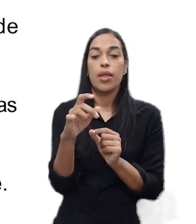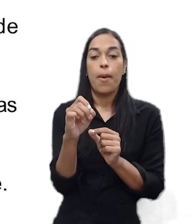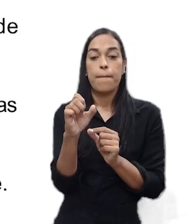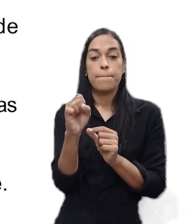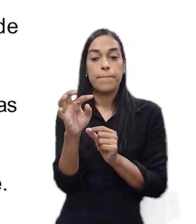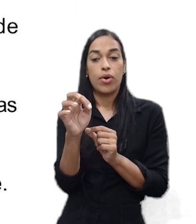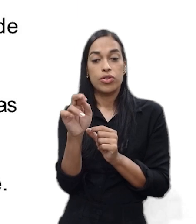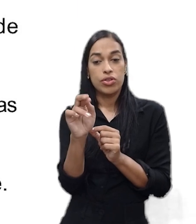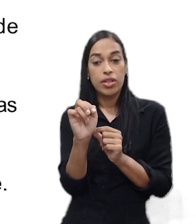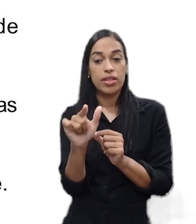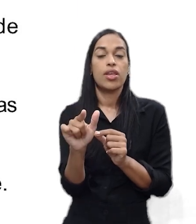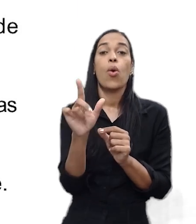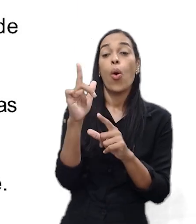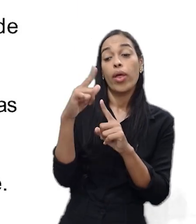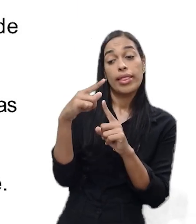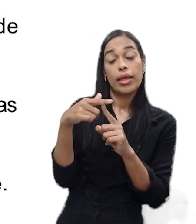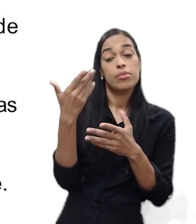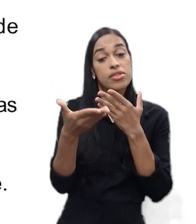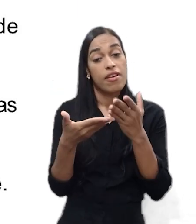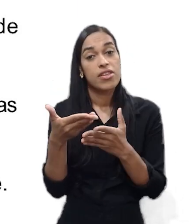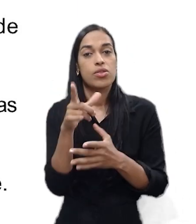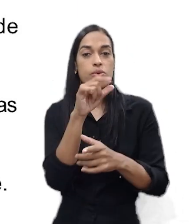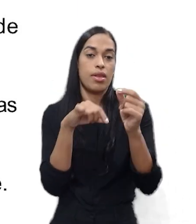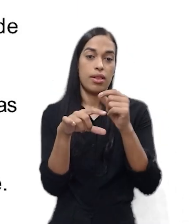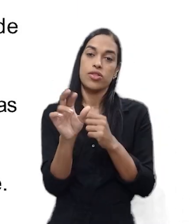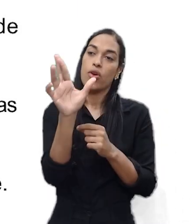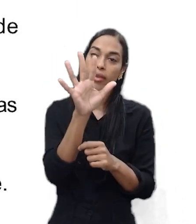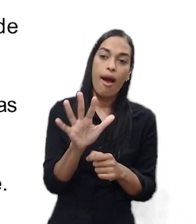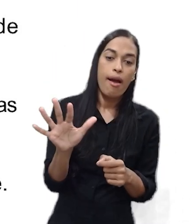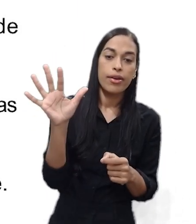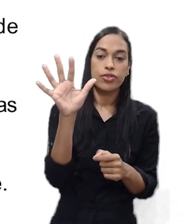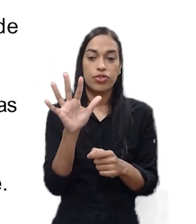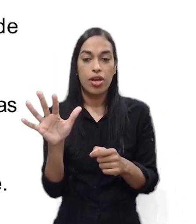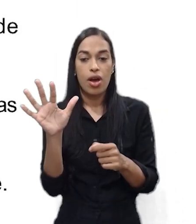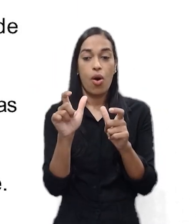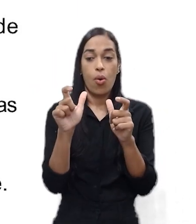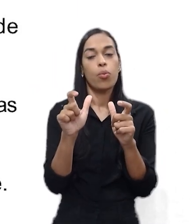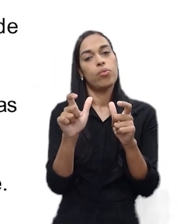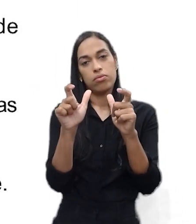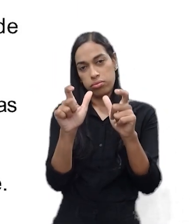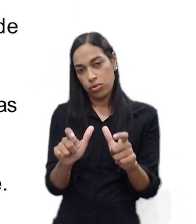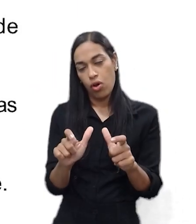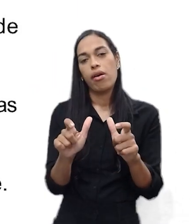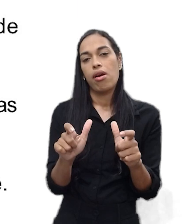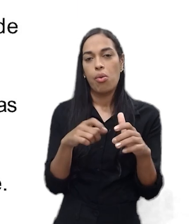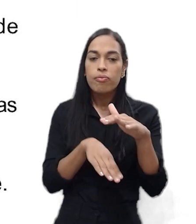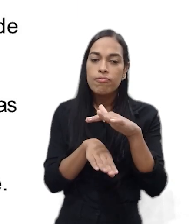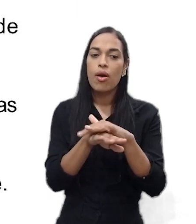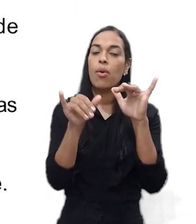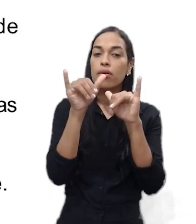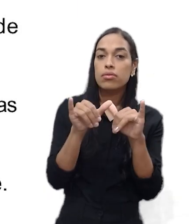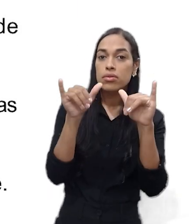como tipo de serviço. Selecione a região onde vai ser hospedado o banco de